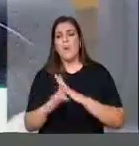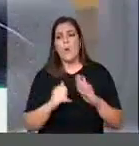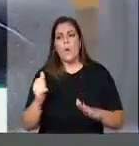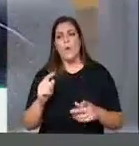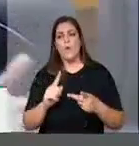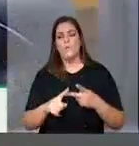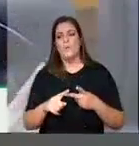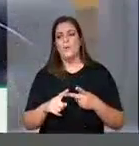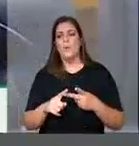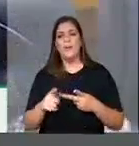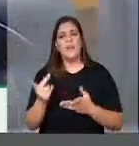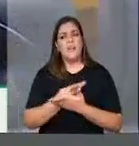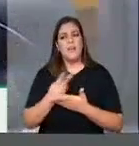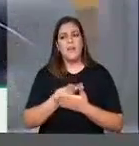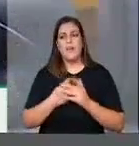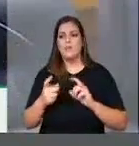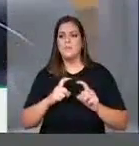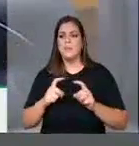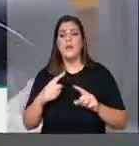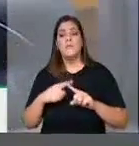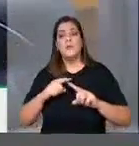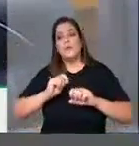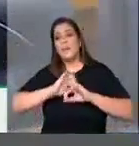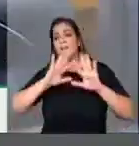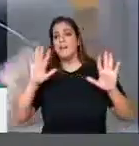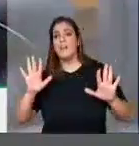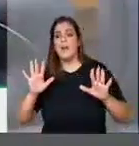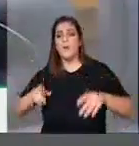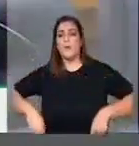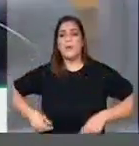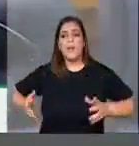a transparência no acompanhamento para e passo do